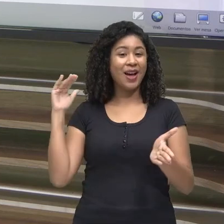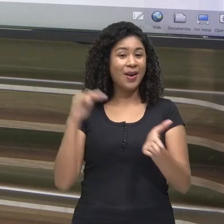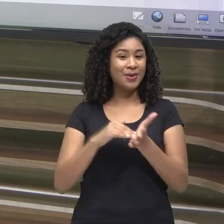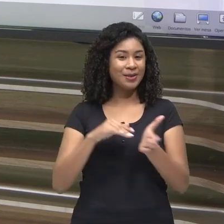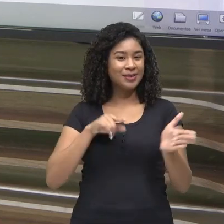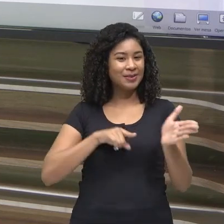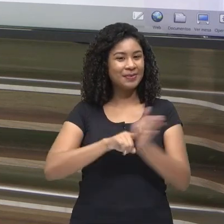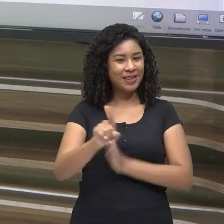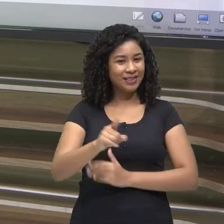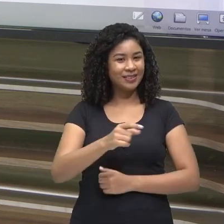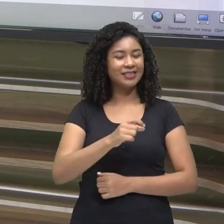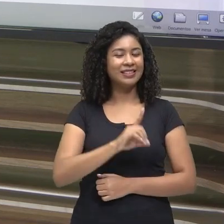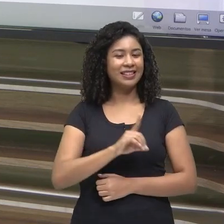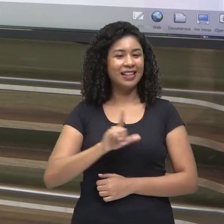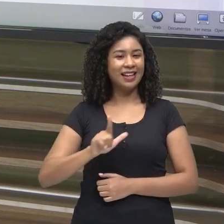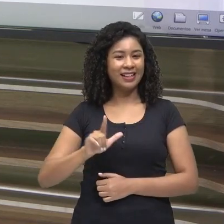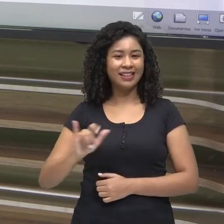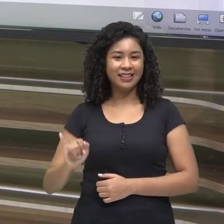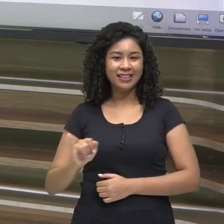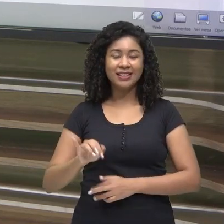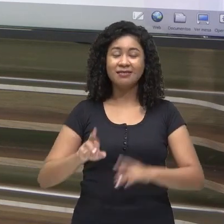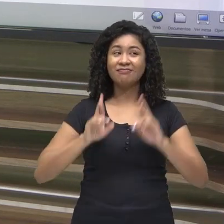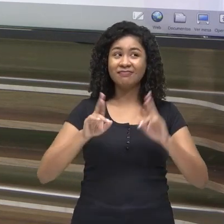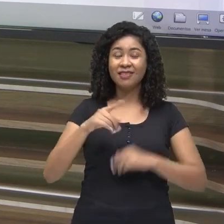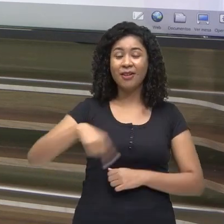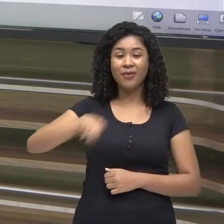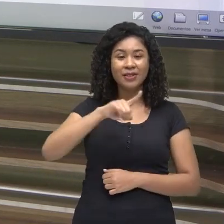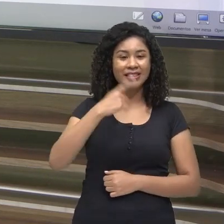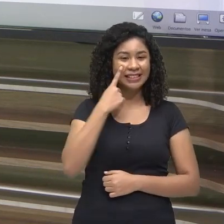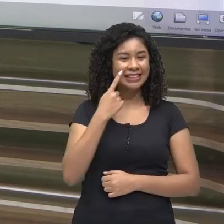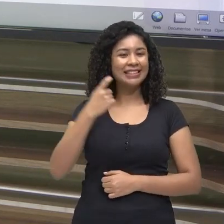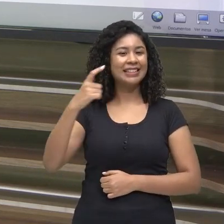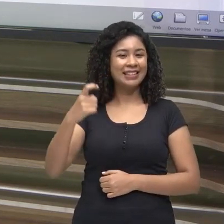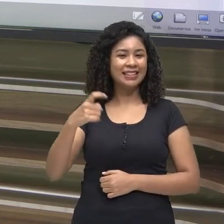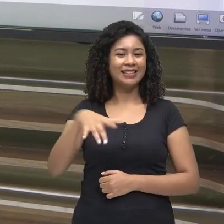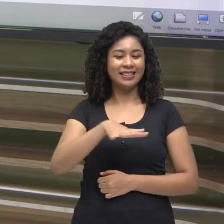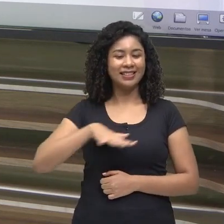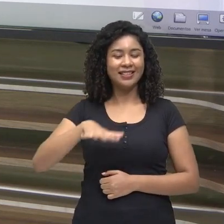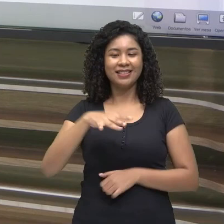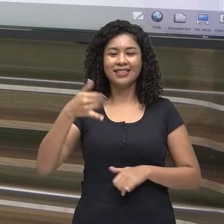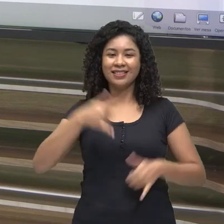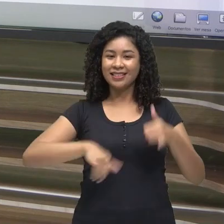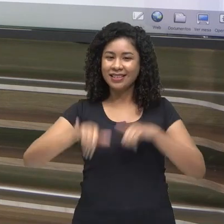da DLI. Espero que vocês tenham se interessado aí por química, estudem, vão